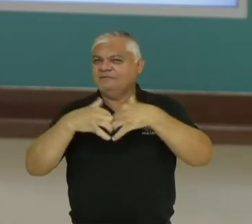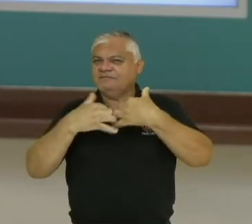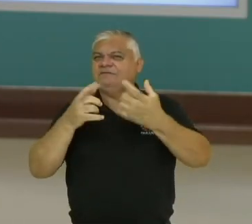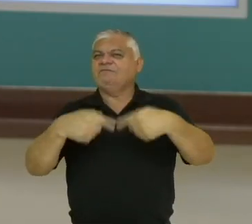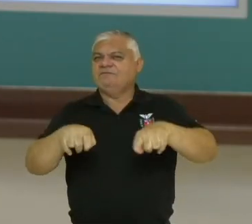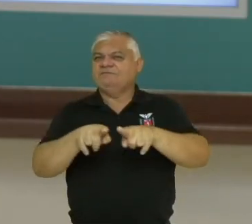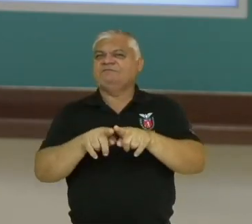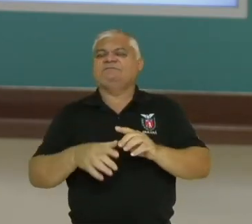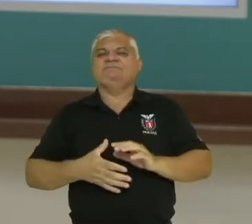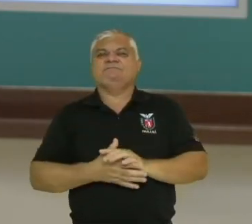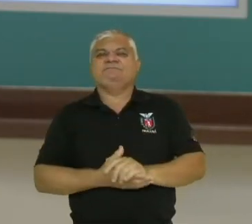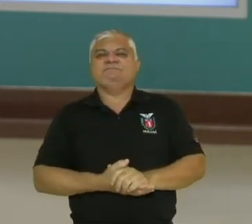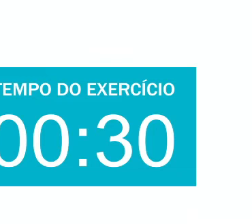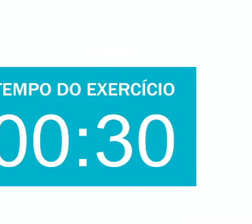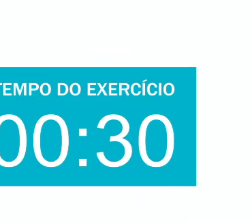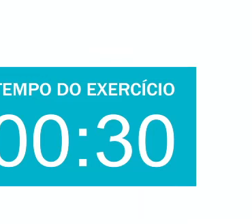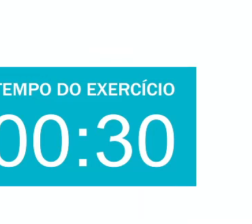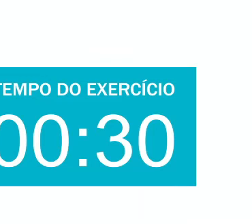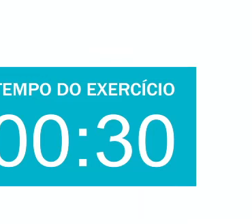retorno.